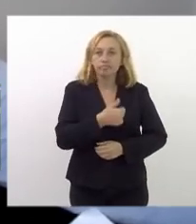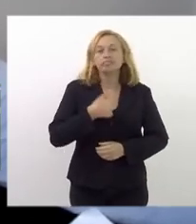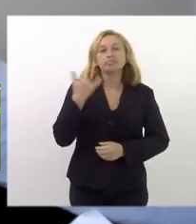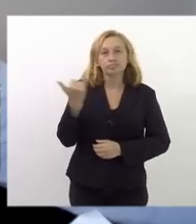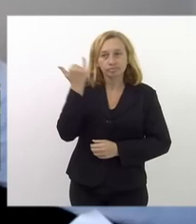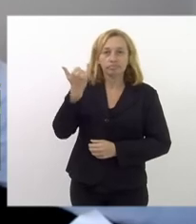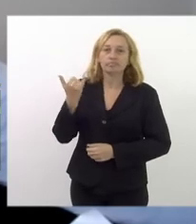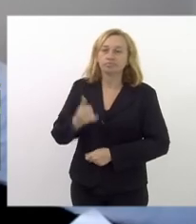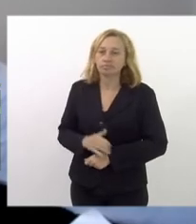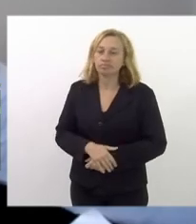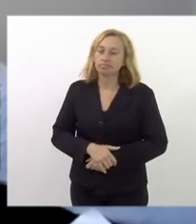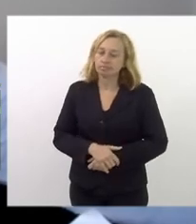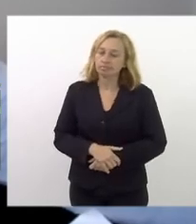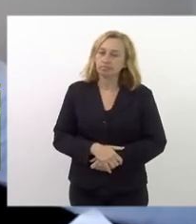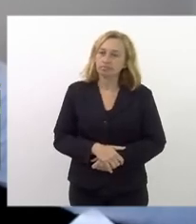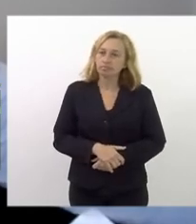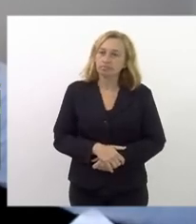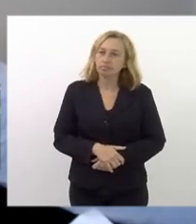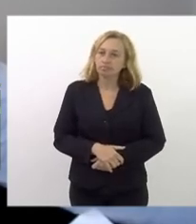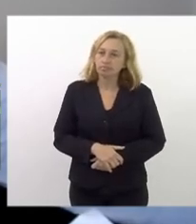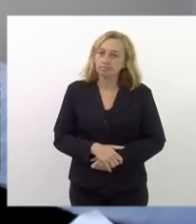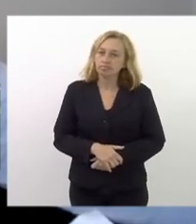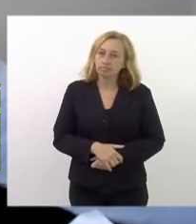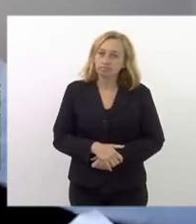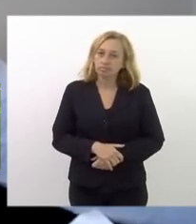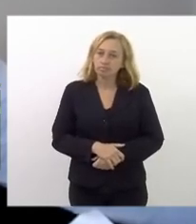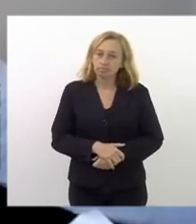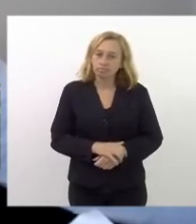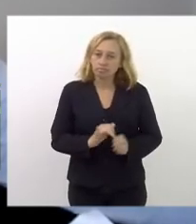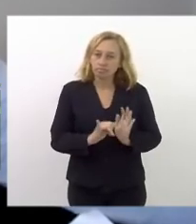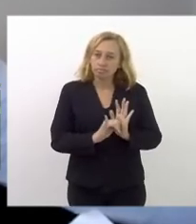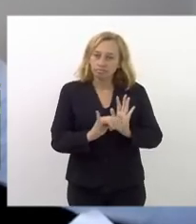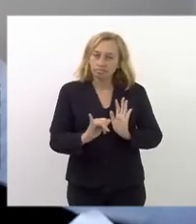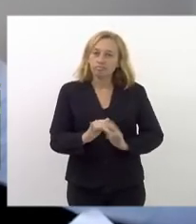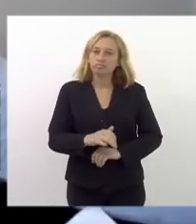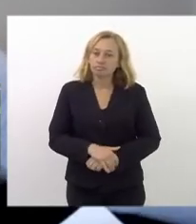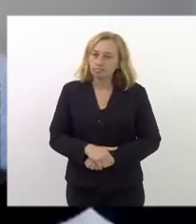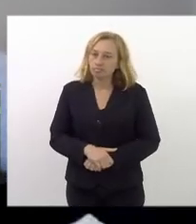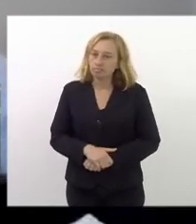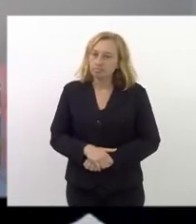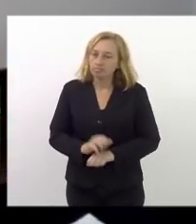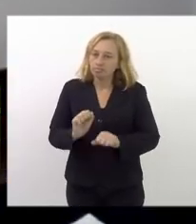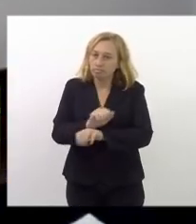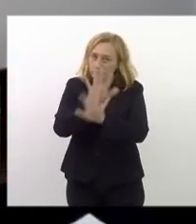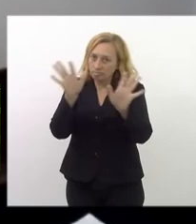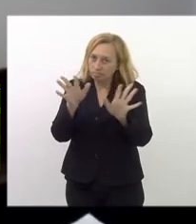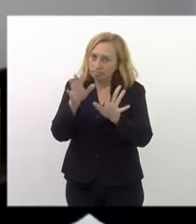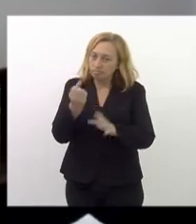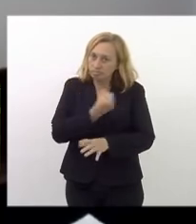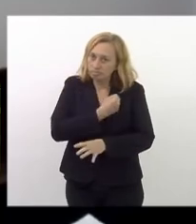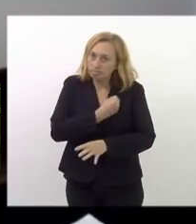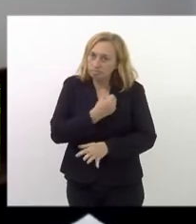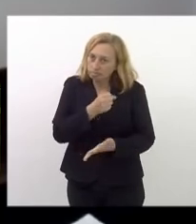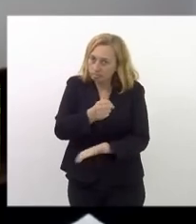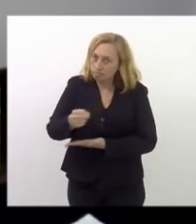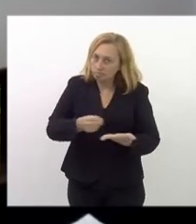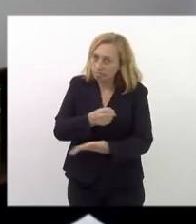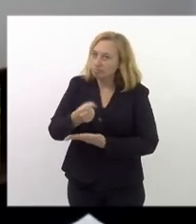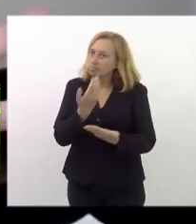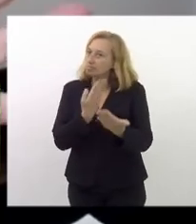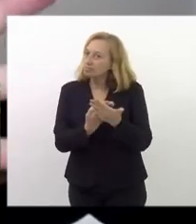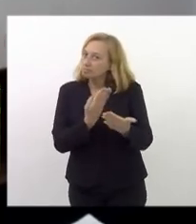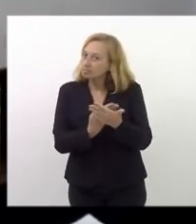ter essa publicação dando transparência aos dados, que é base para